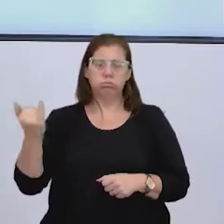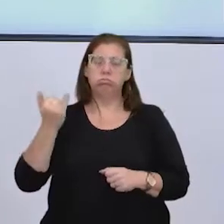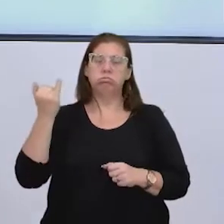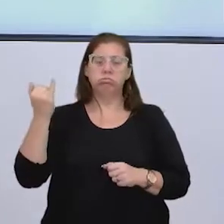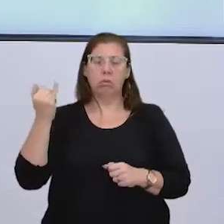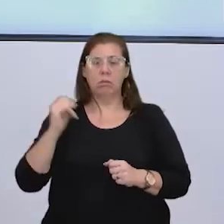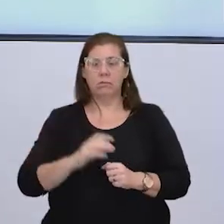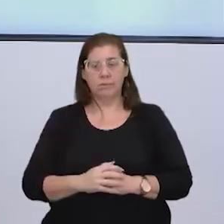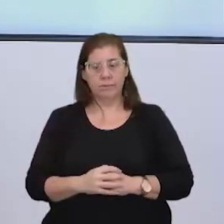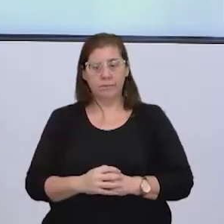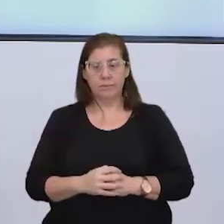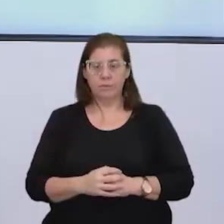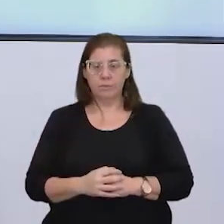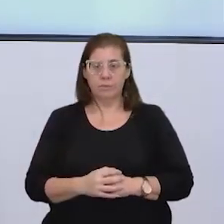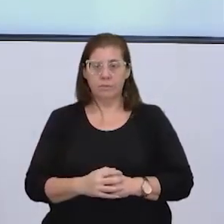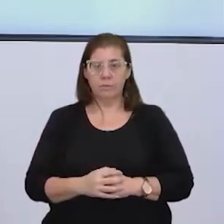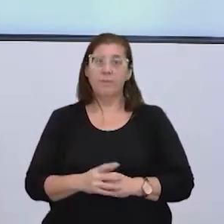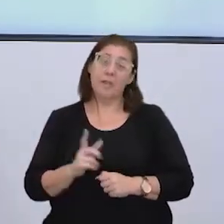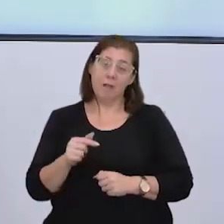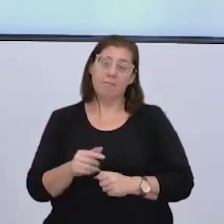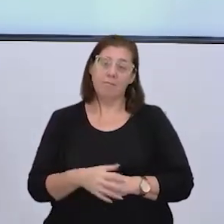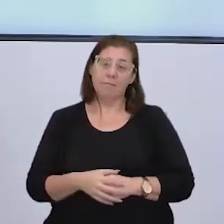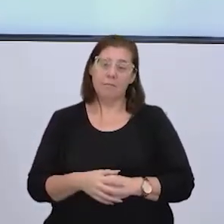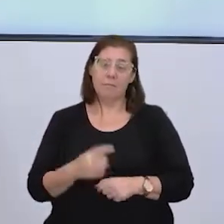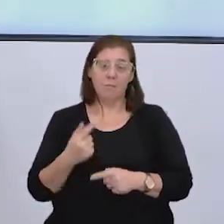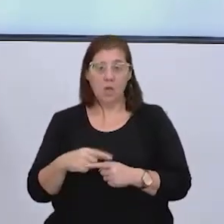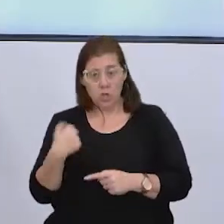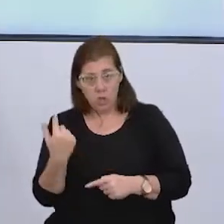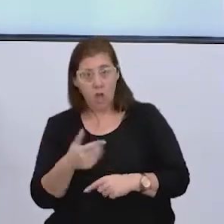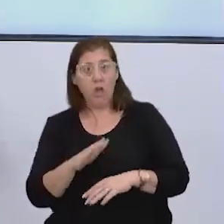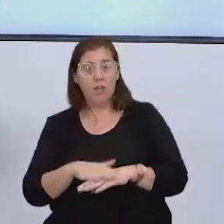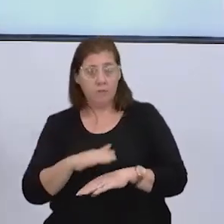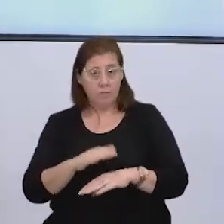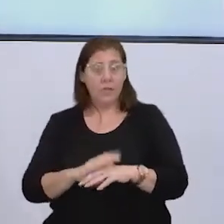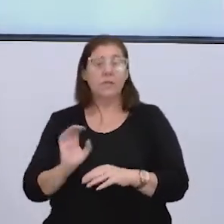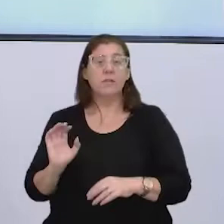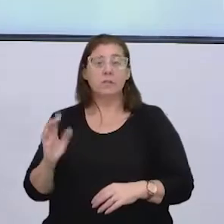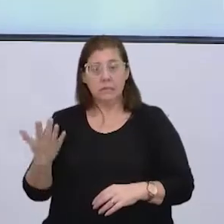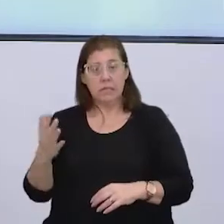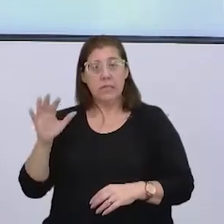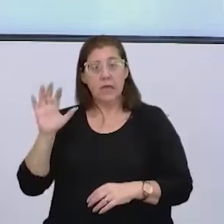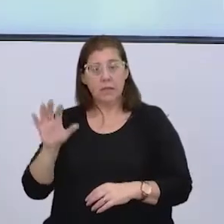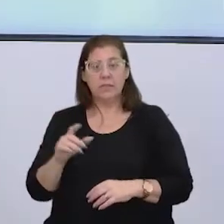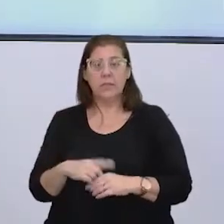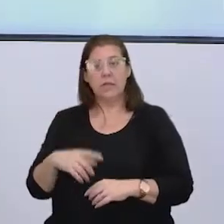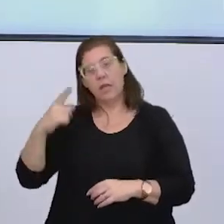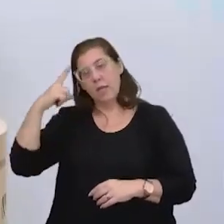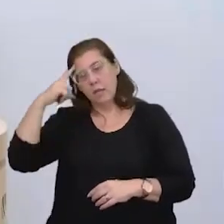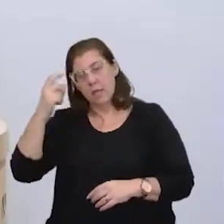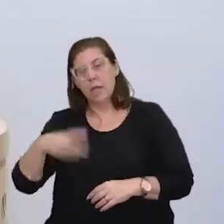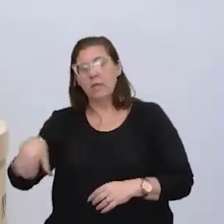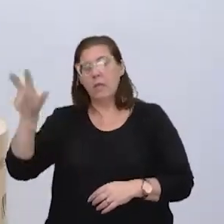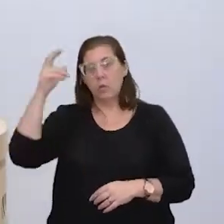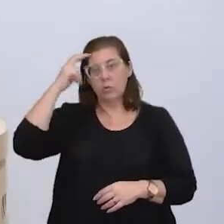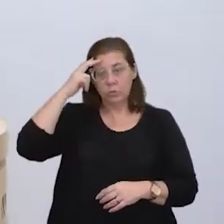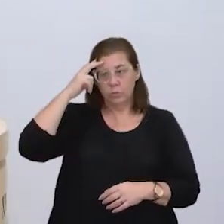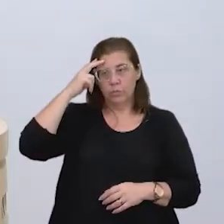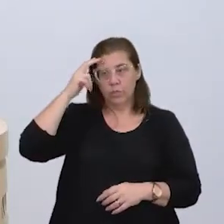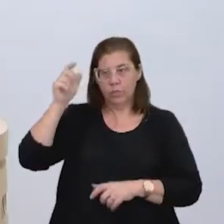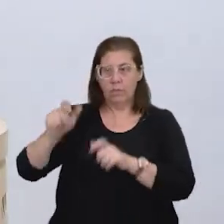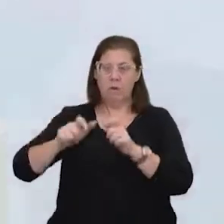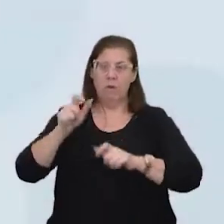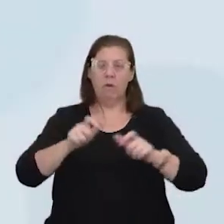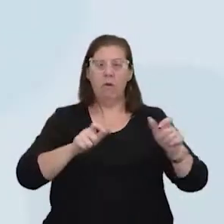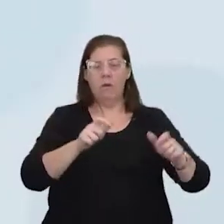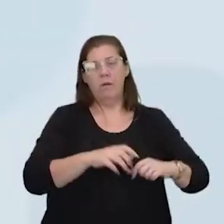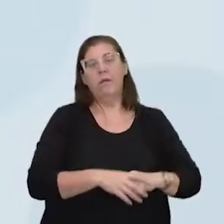necessário. E é. Porque a gente fez se tornar necessário, que é a ideia da cultura de massa. Essa